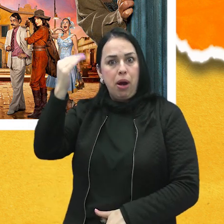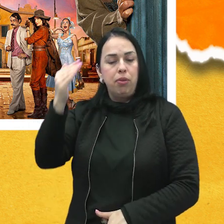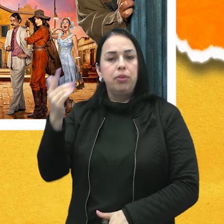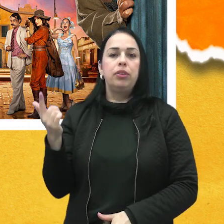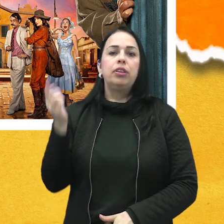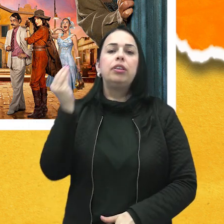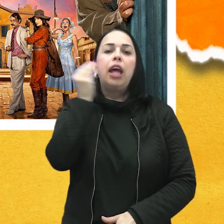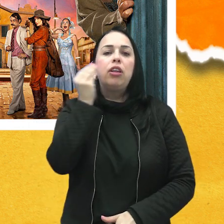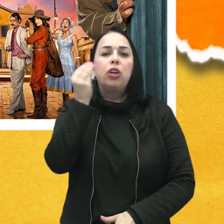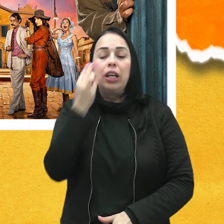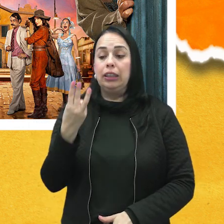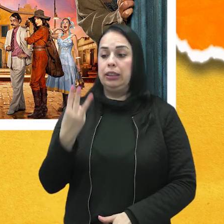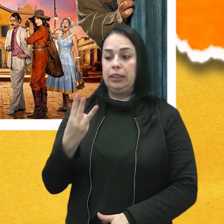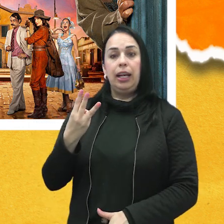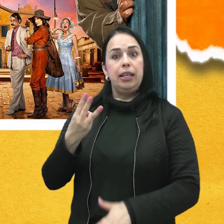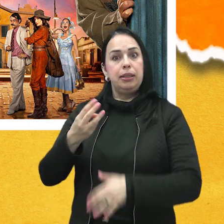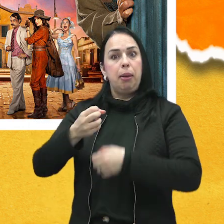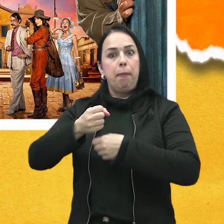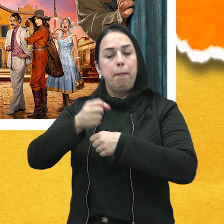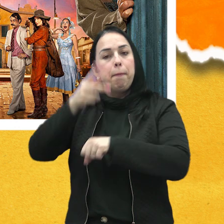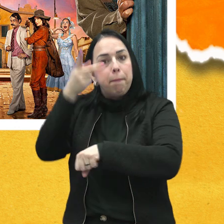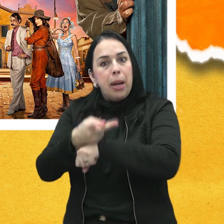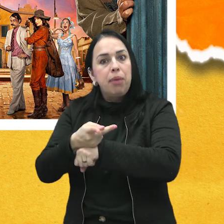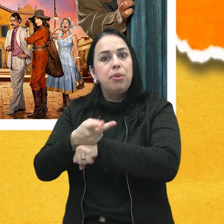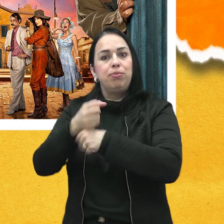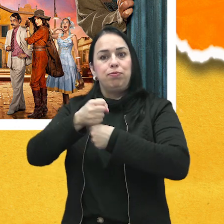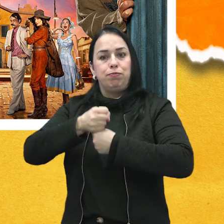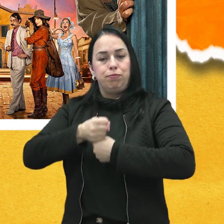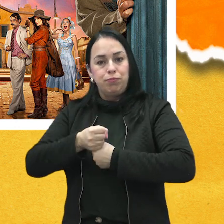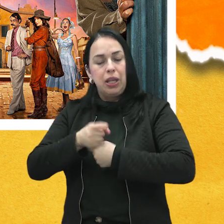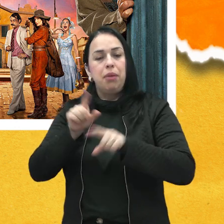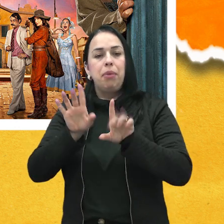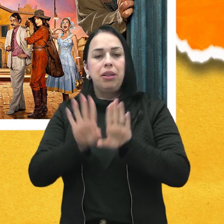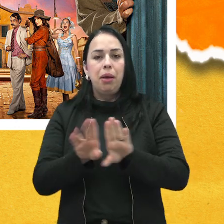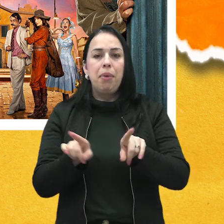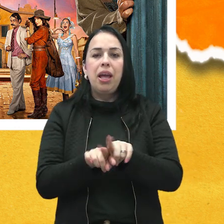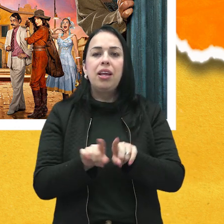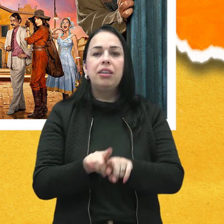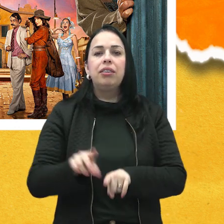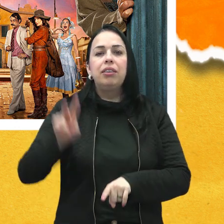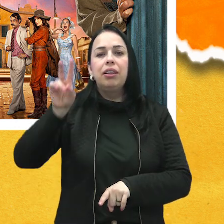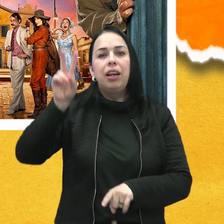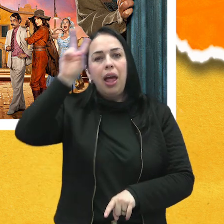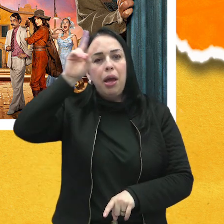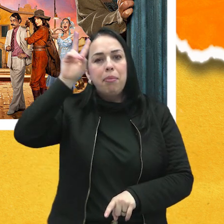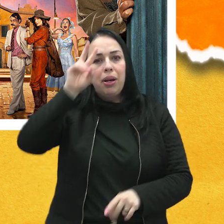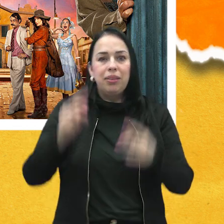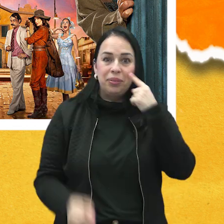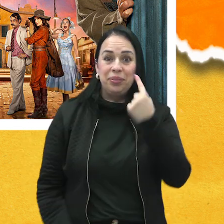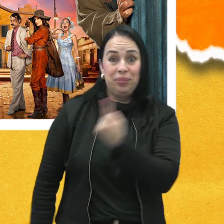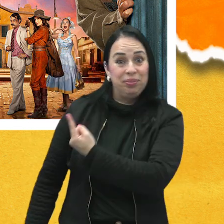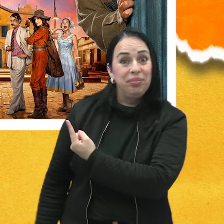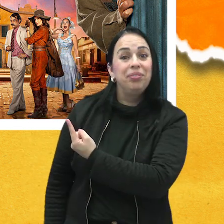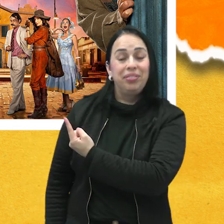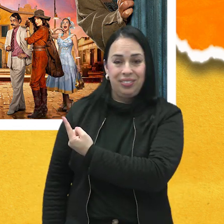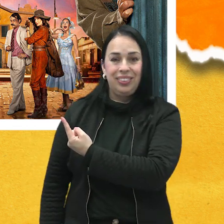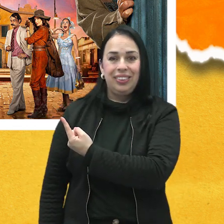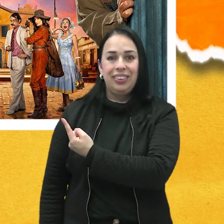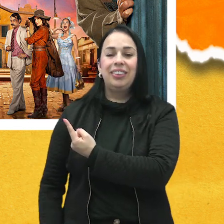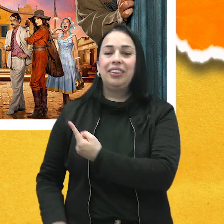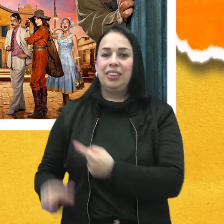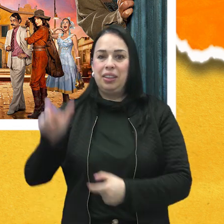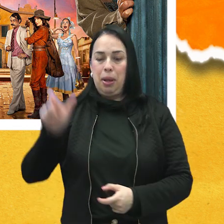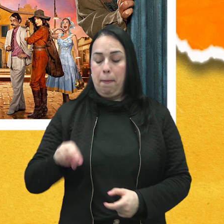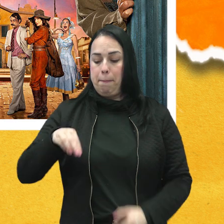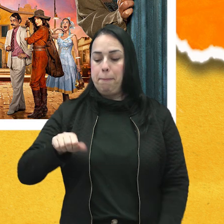com 3 indicações ao Prêmio Ápica de Cinema 2024, a continuação do longa traz de volta os personagens João Grilo e